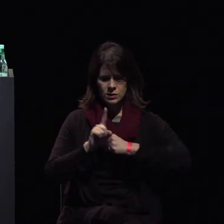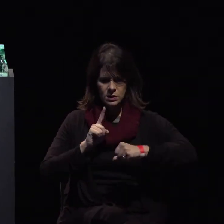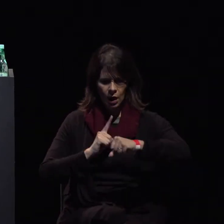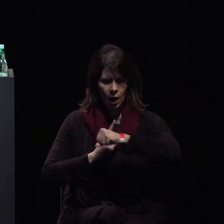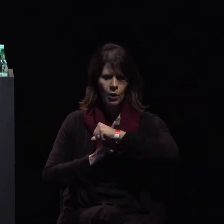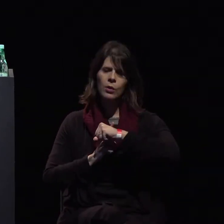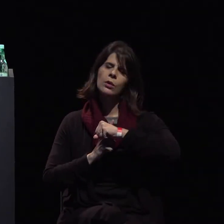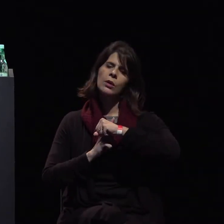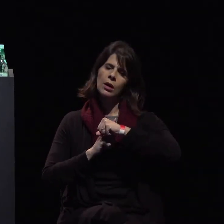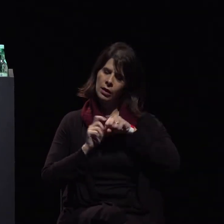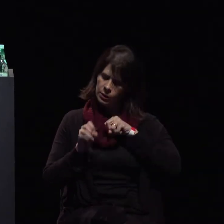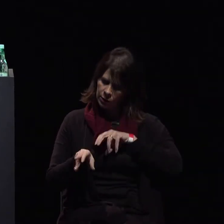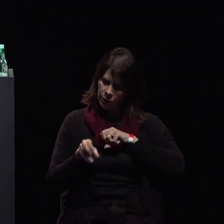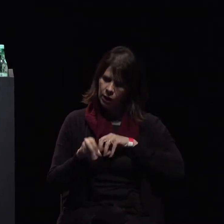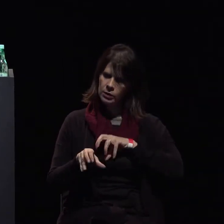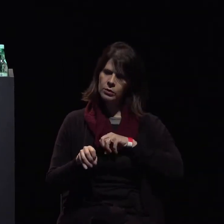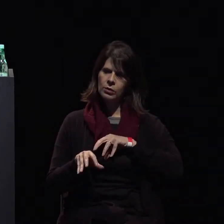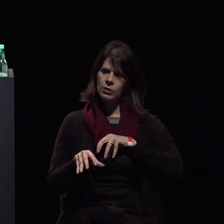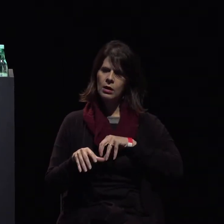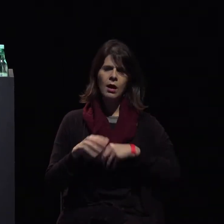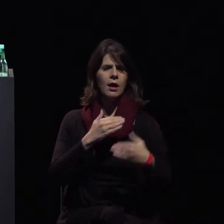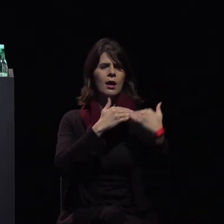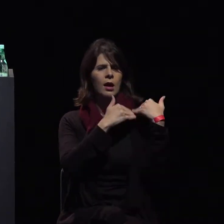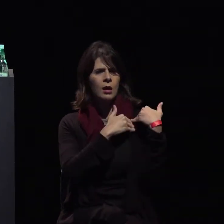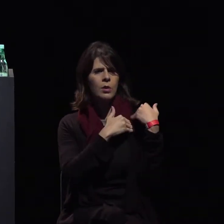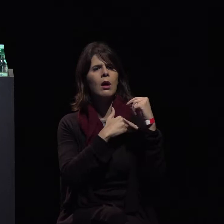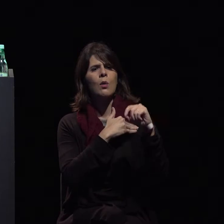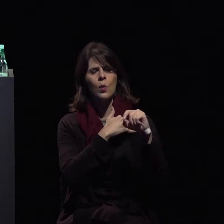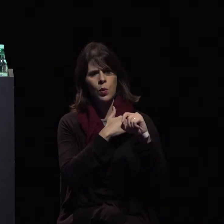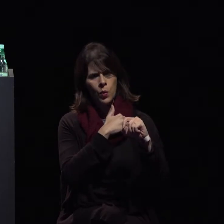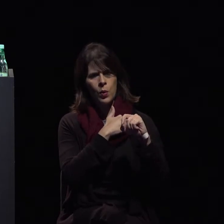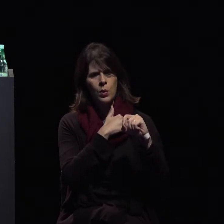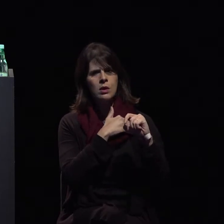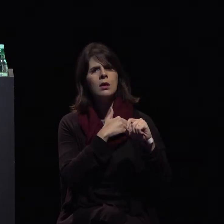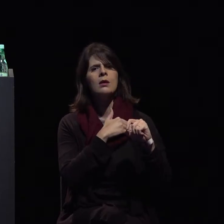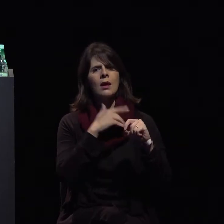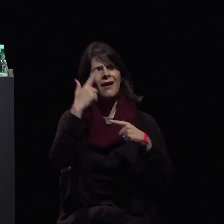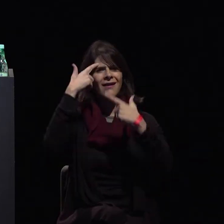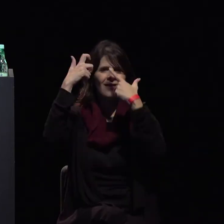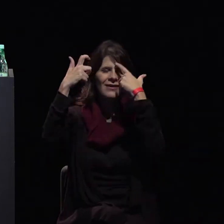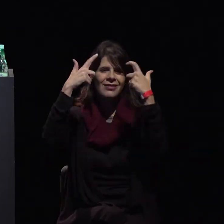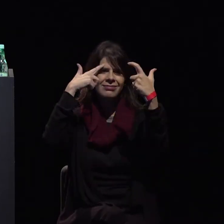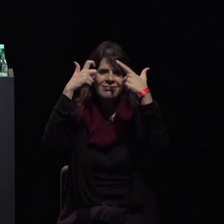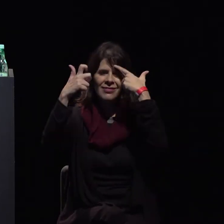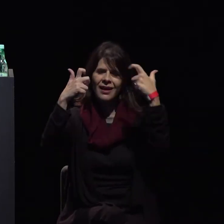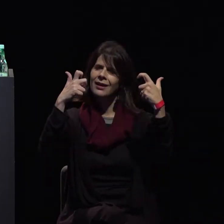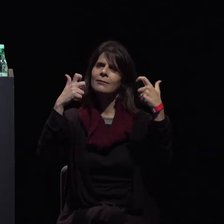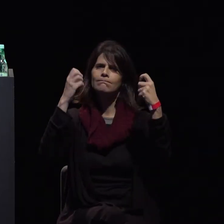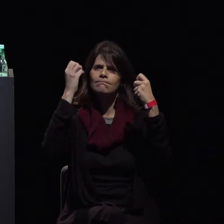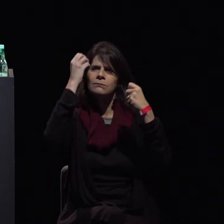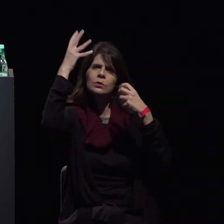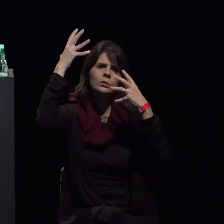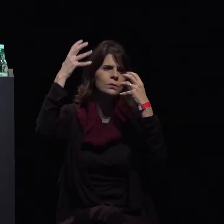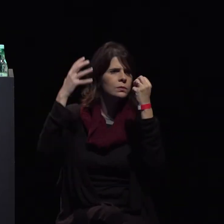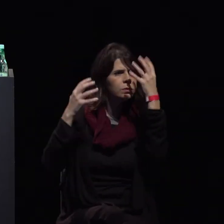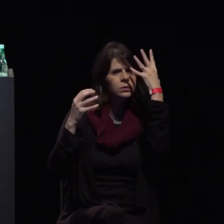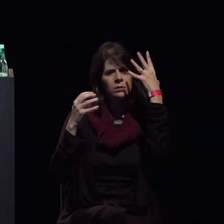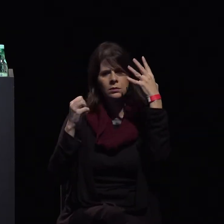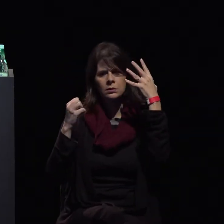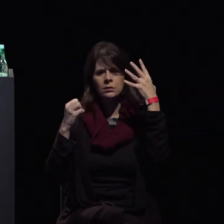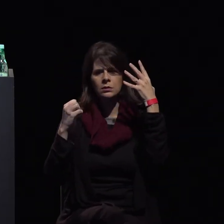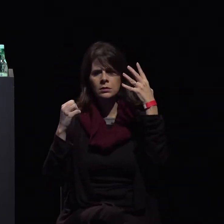é também de criar ideias, e ideias como curto-circuito mesmo,